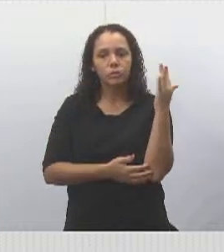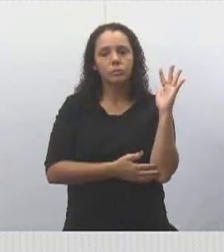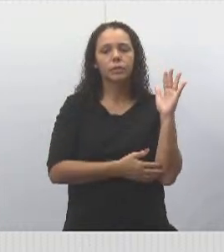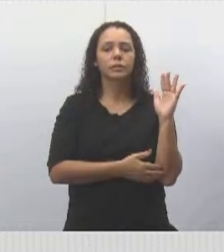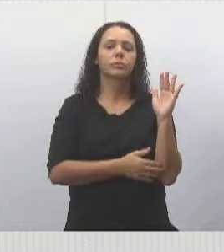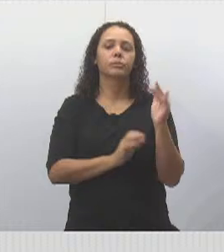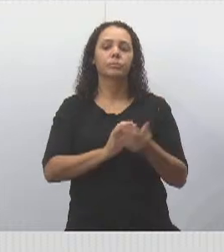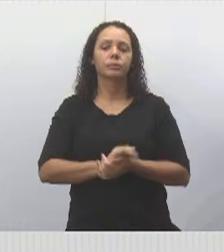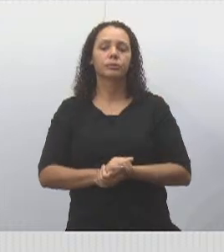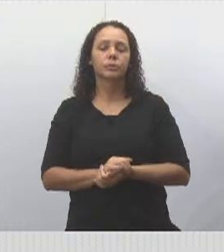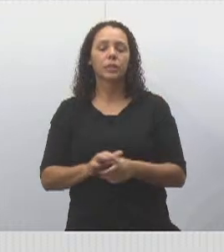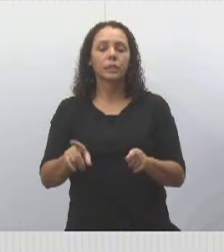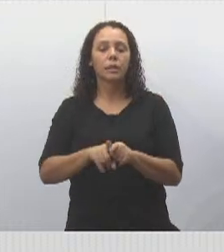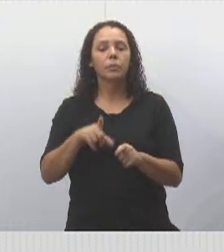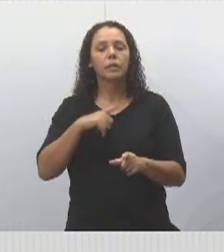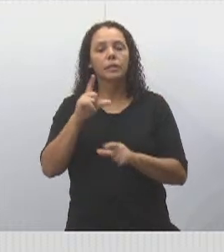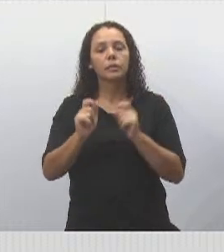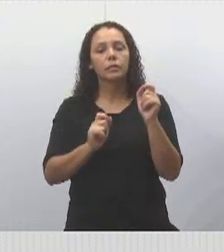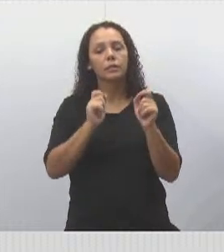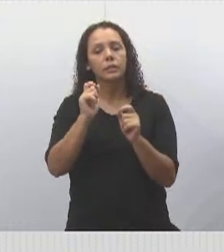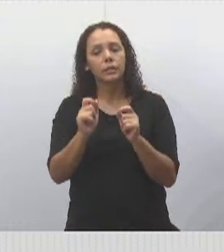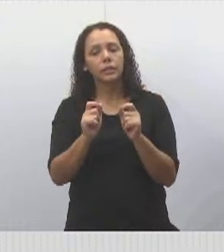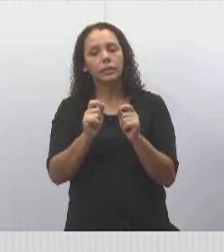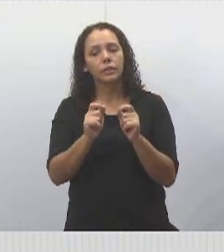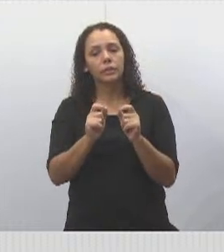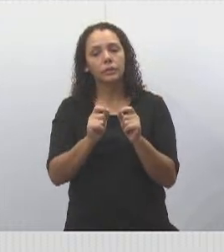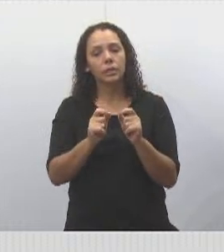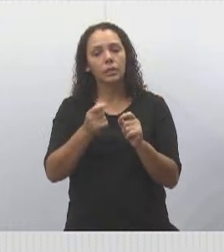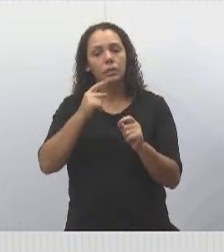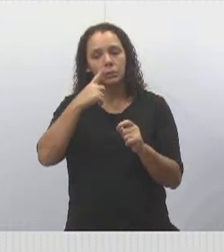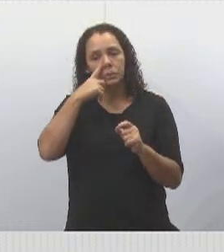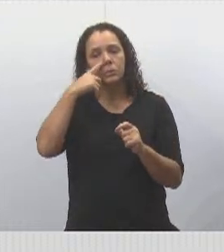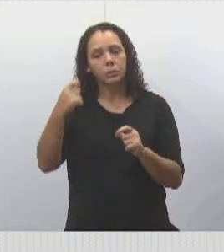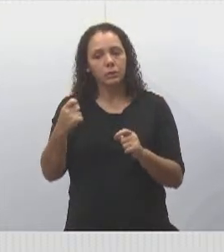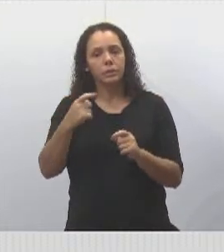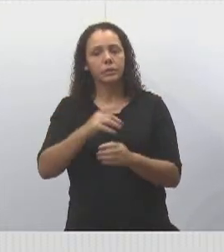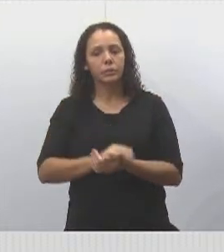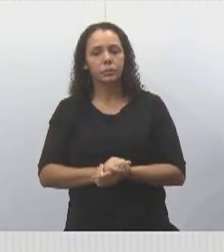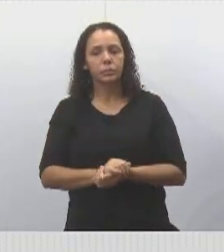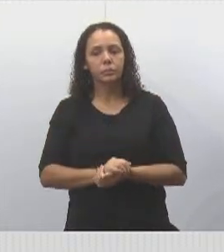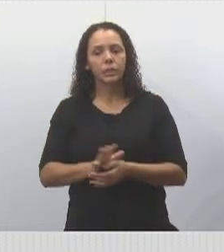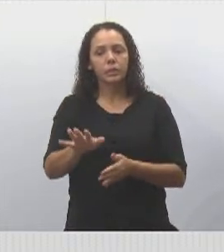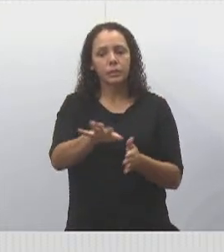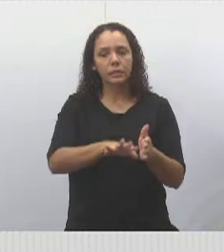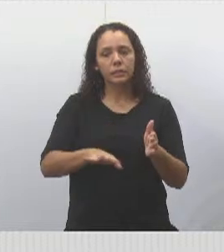Municipal, e aqui também tem a questão de resíduos sólidos. Pode passar.